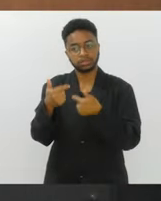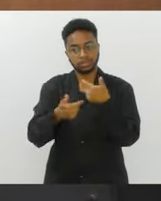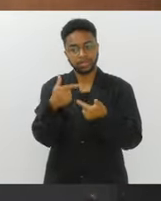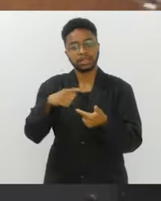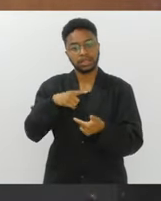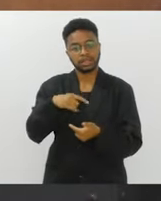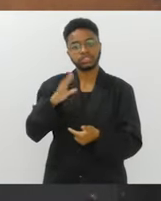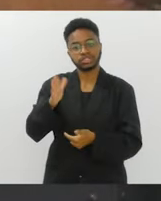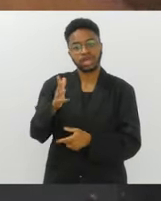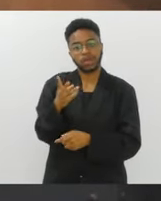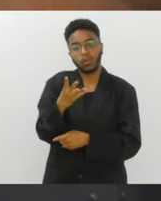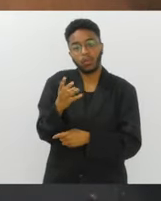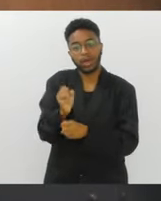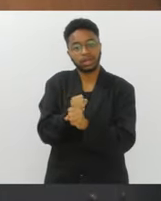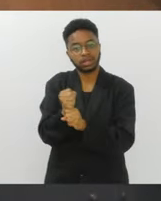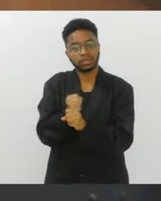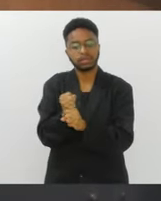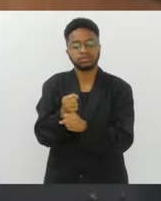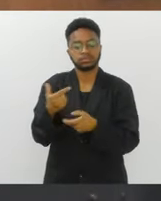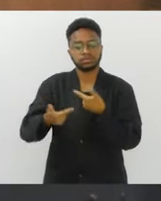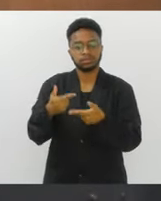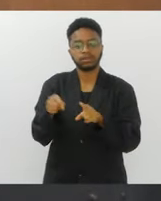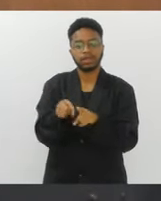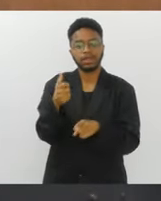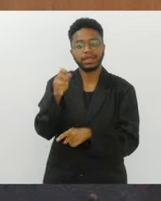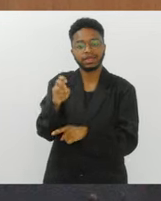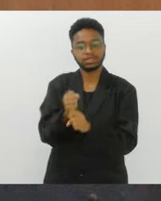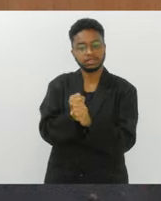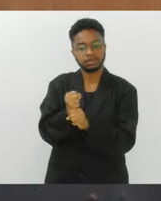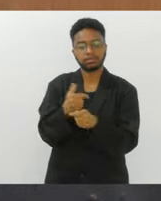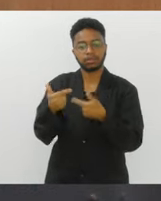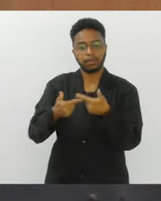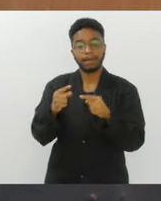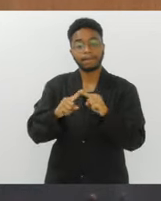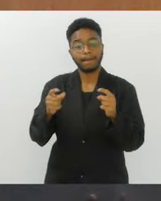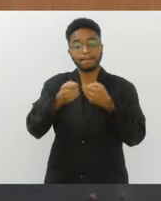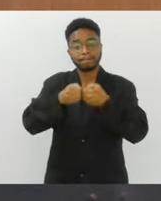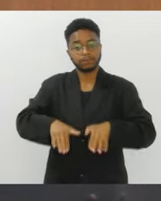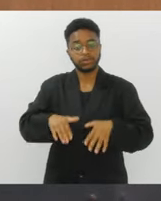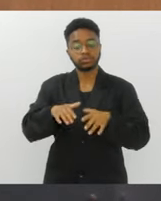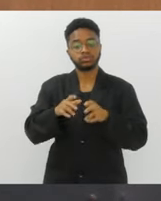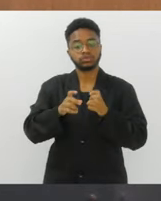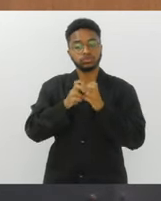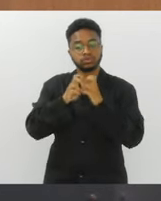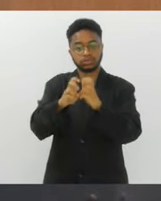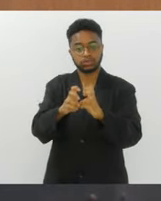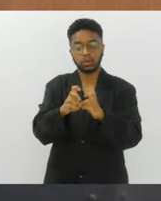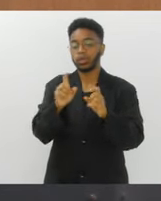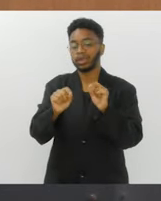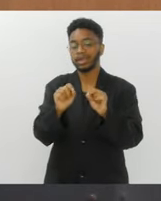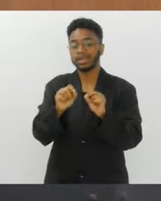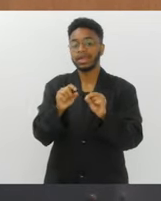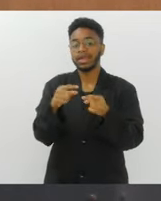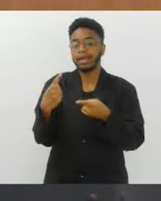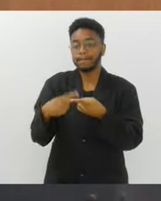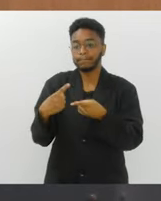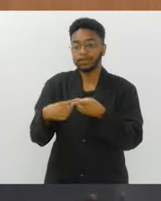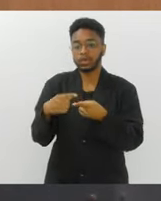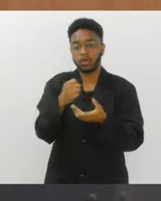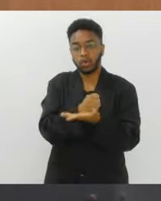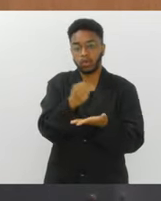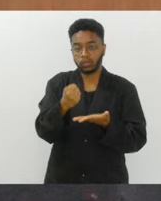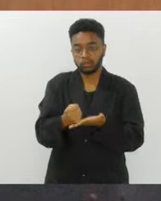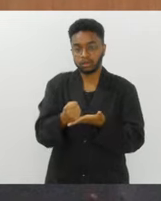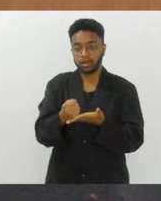40 anos, de 15 anos, e grande parte da precarização do serviço público, quando ele é concedido, é que se contrata uma